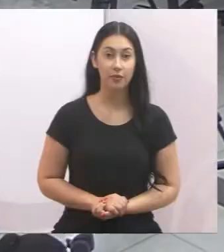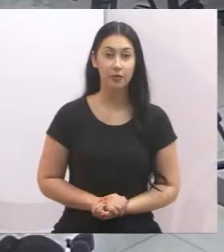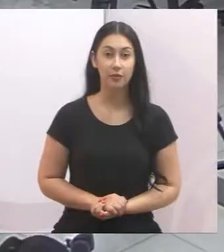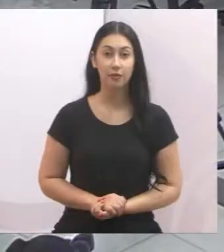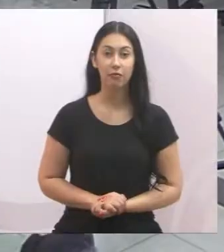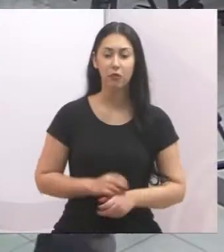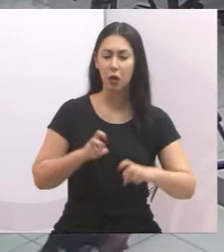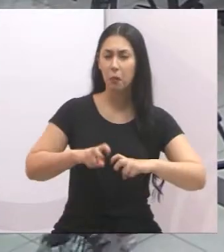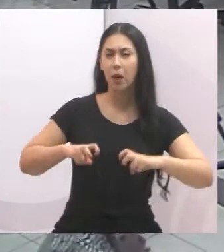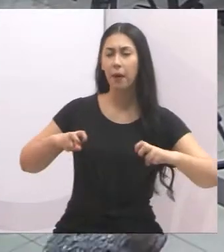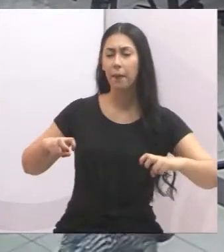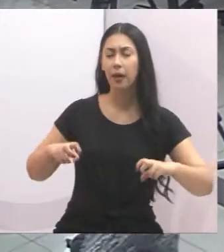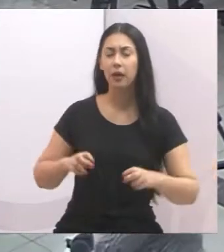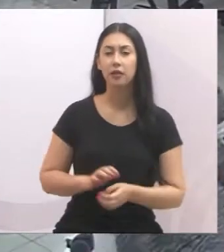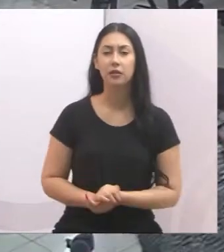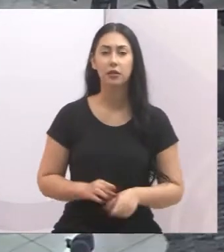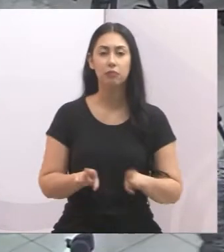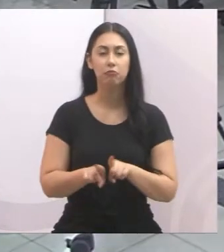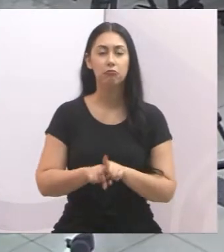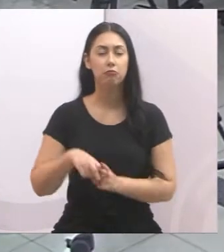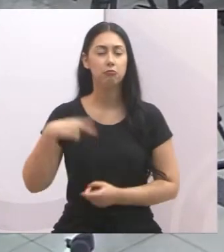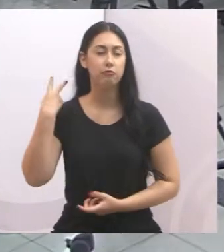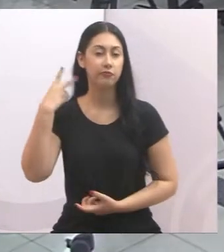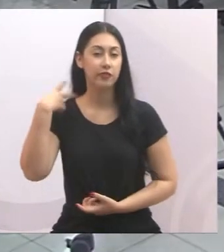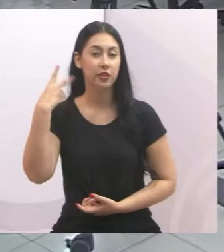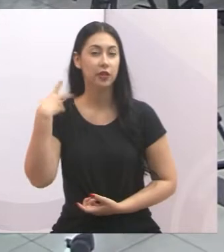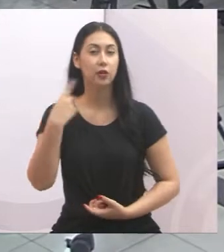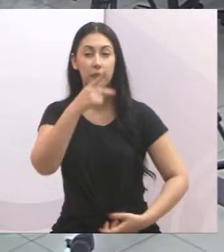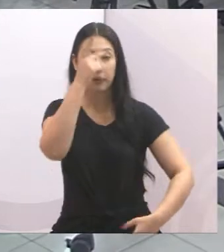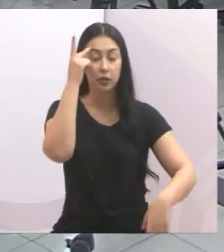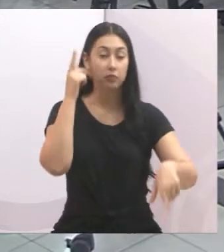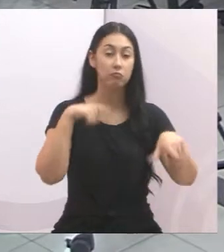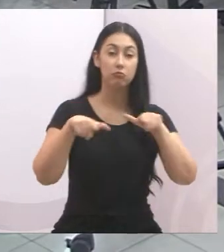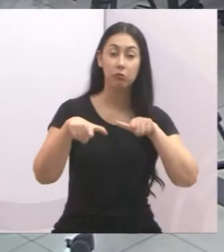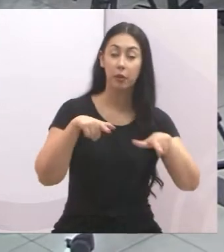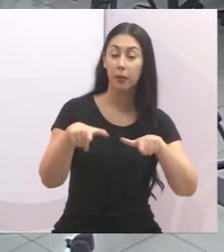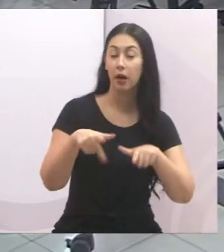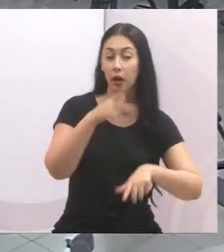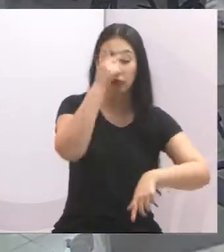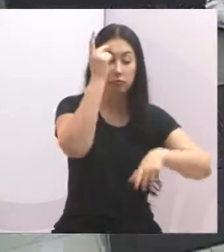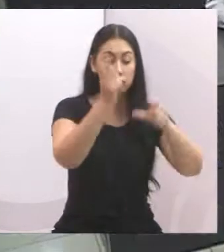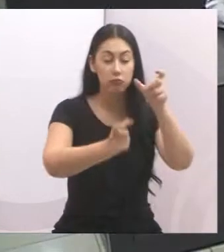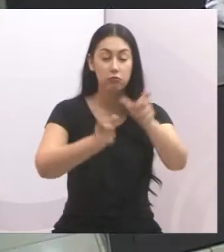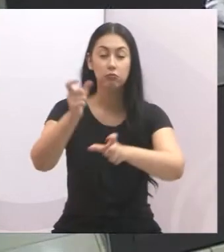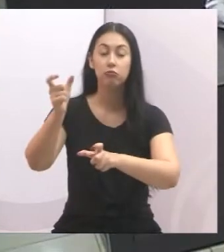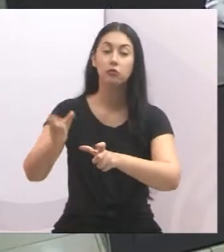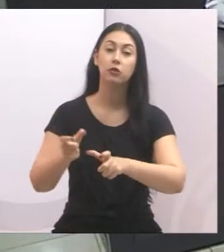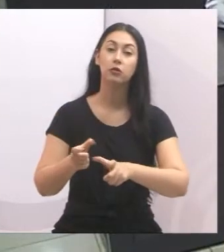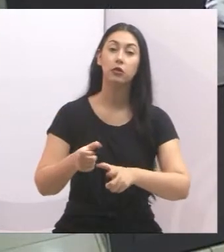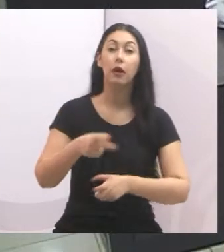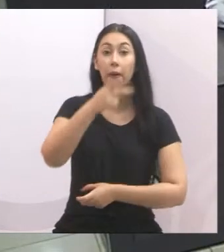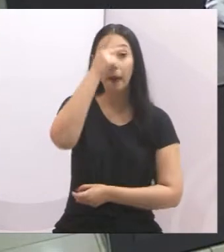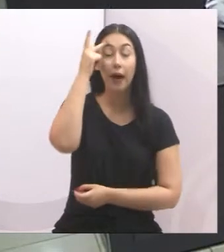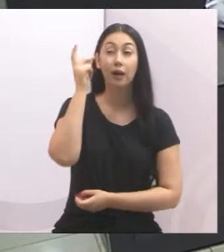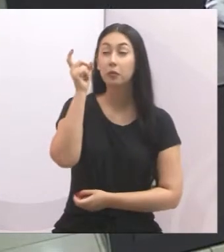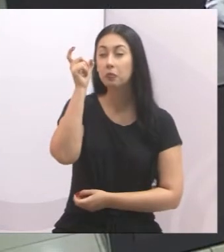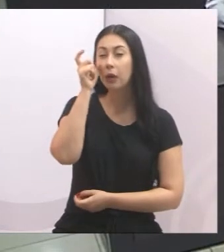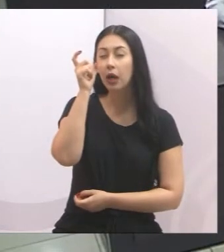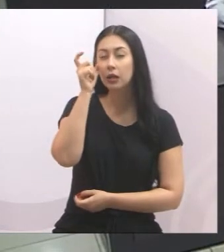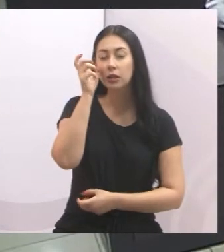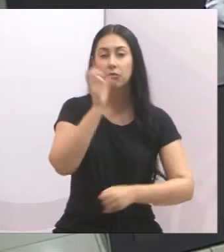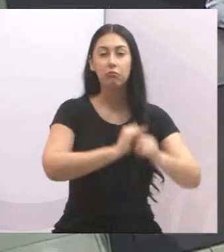Senhores membros da mesa, senhores vereadores, senhores servidores, público presente, senhores telespectadores,